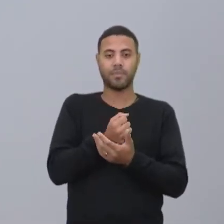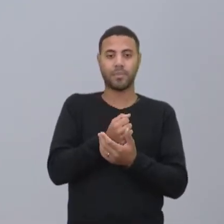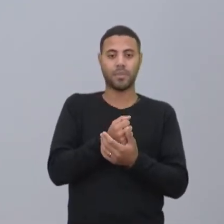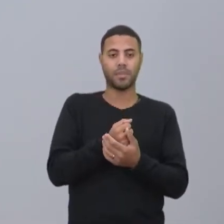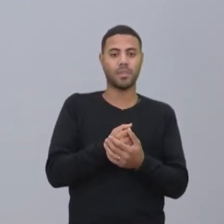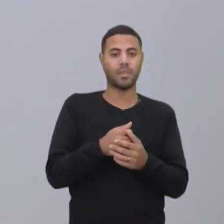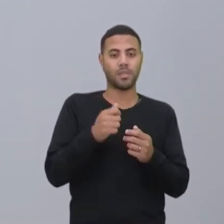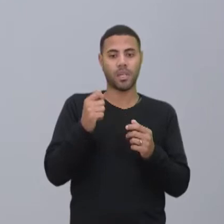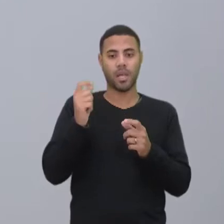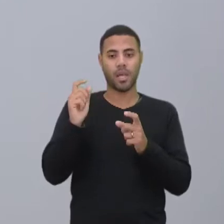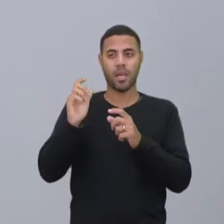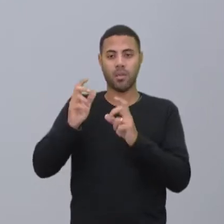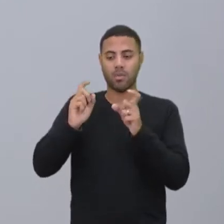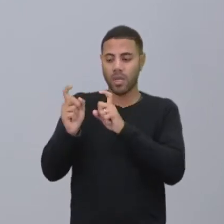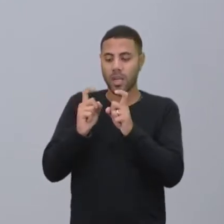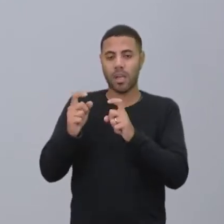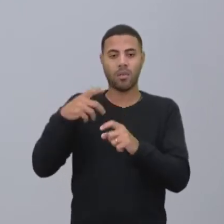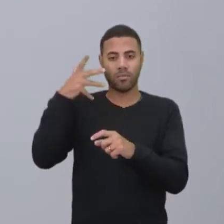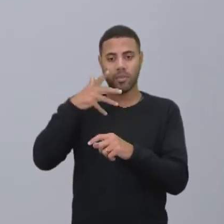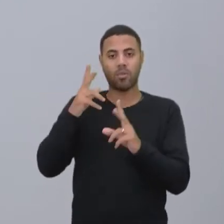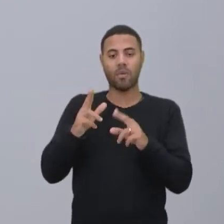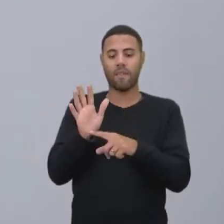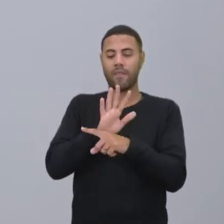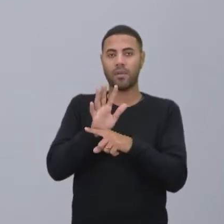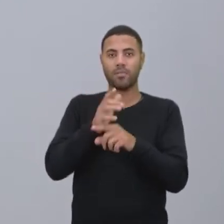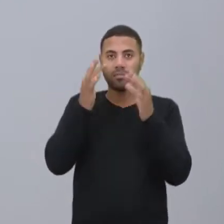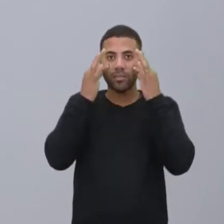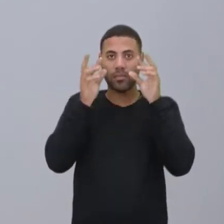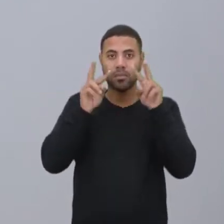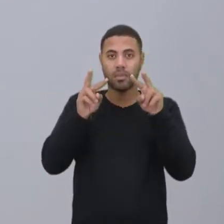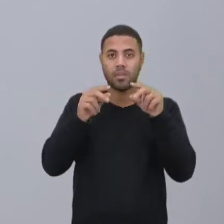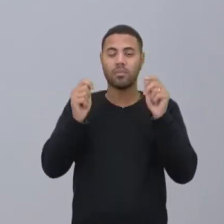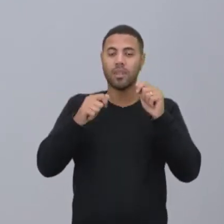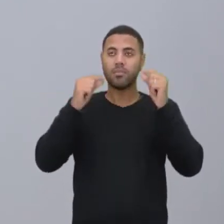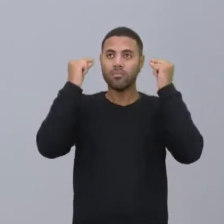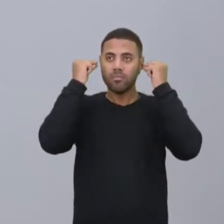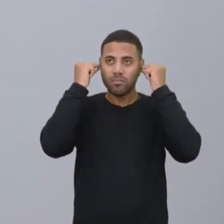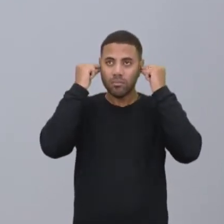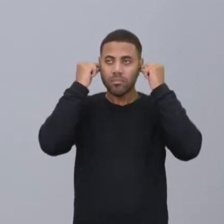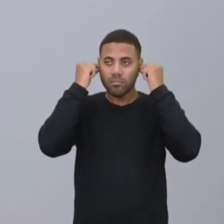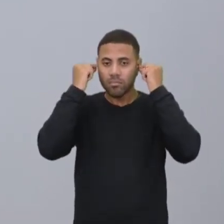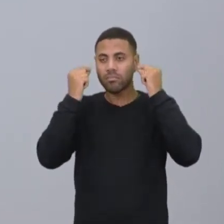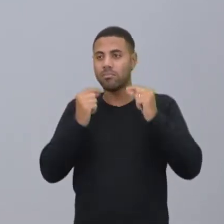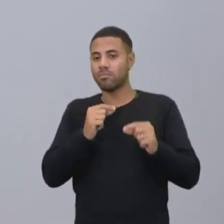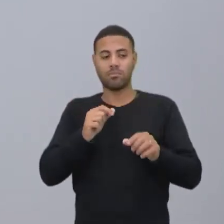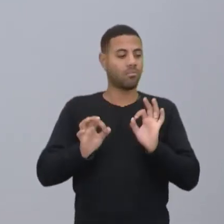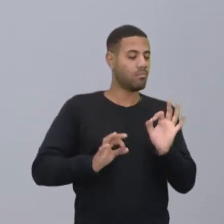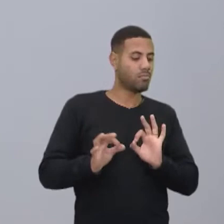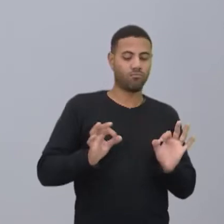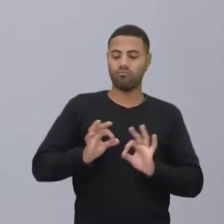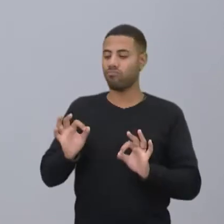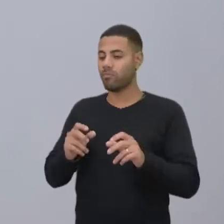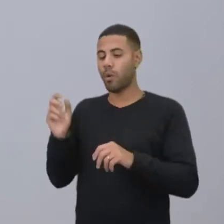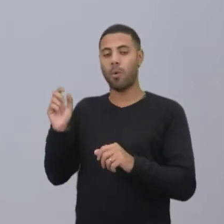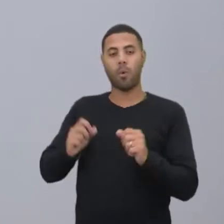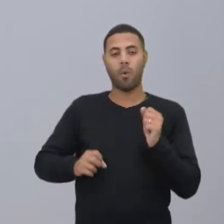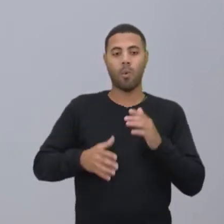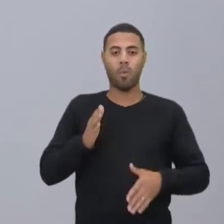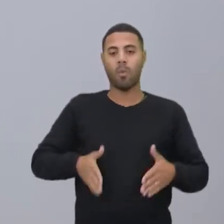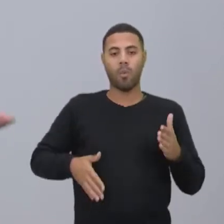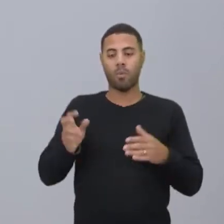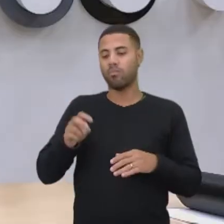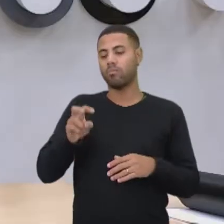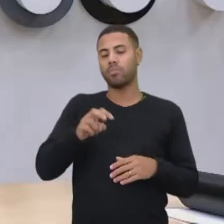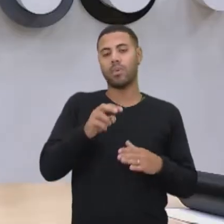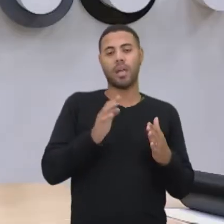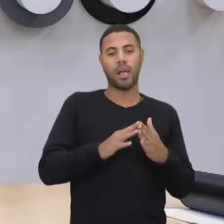não precisa estar ali, igual num filme ou numa televisão, estar conectado. Você pode estar ouvindo e fazendo aí, caminhando até chegar à sua